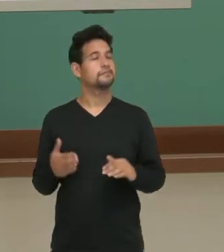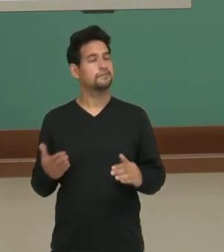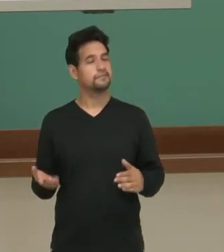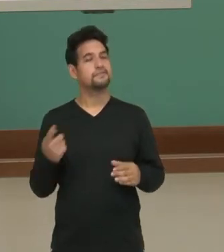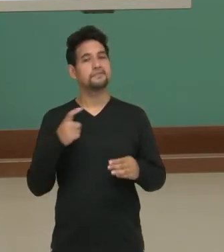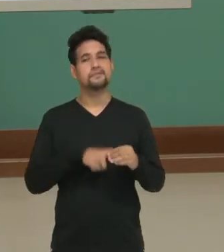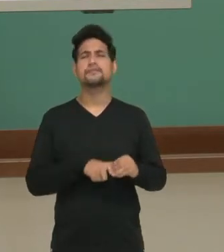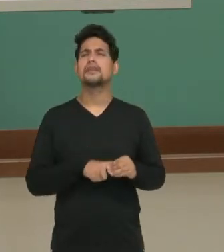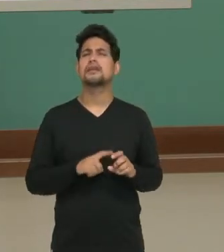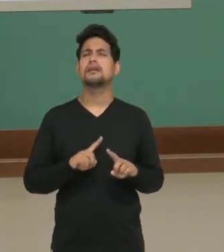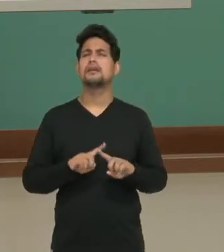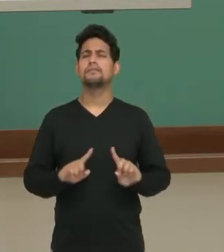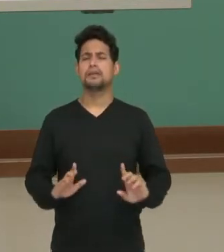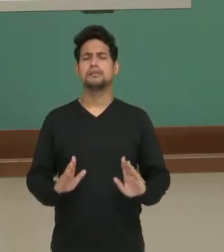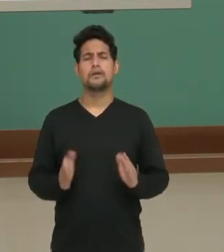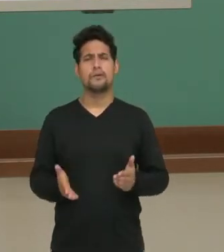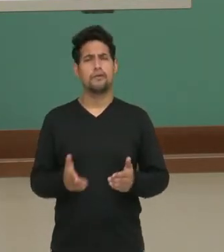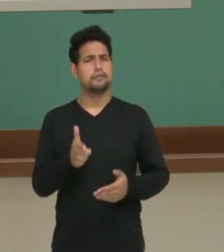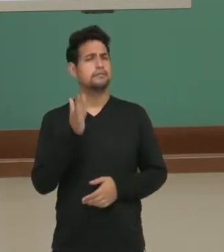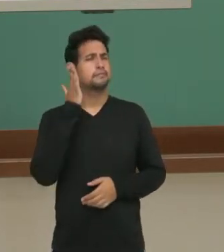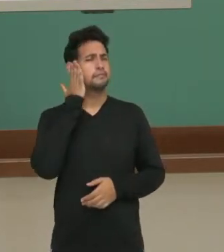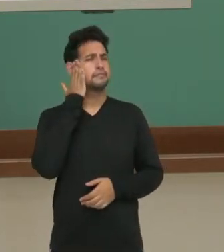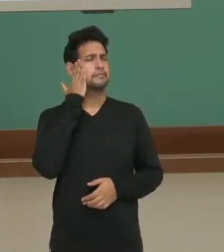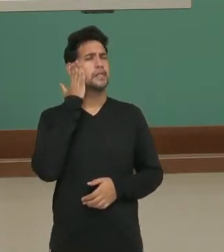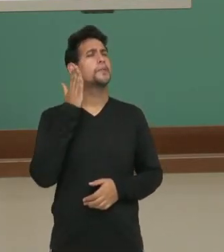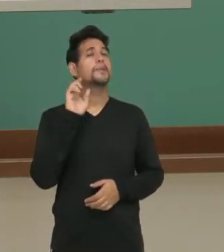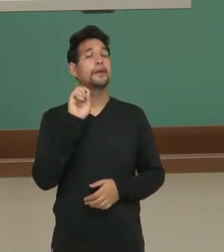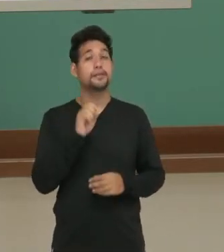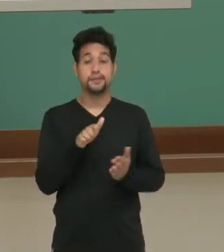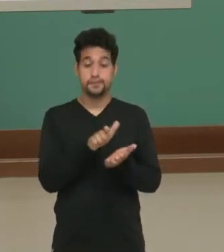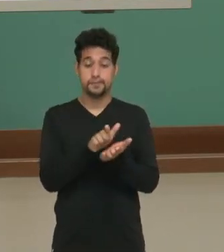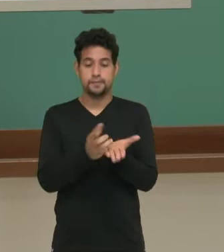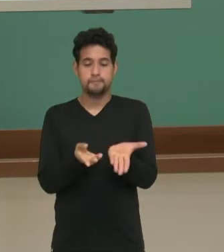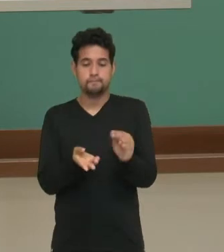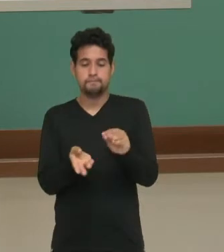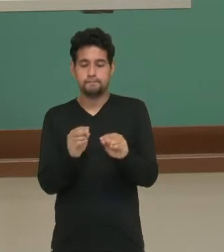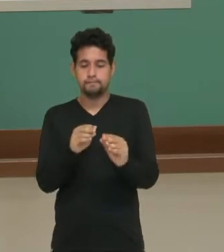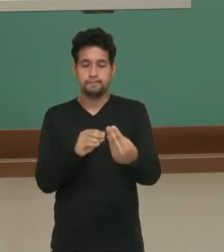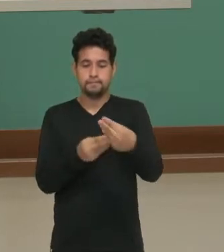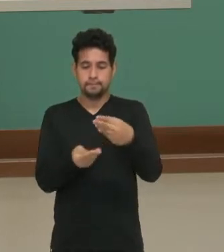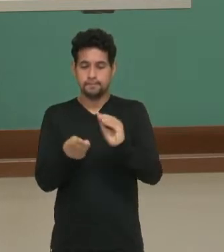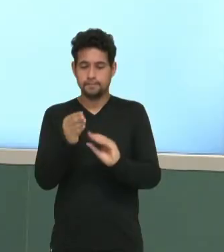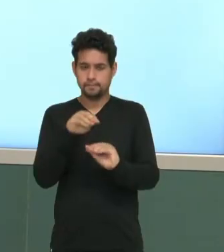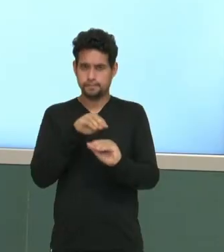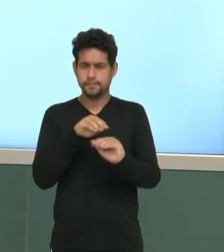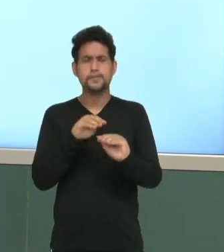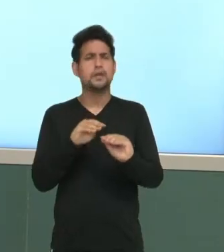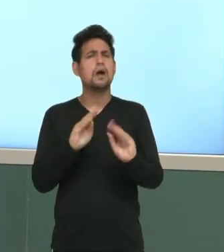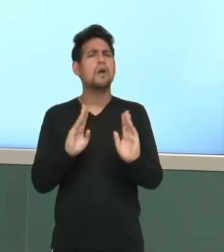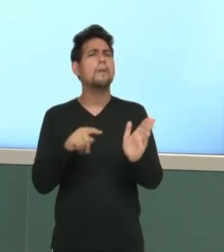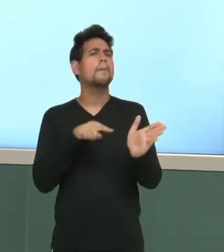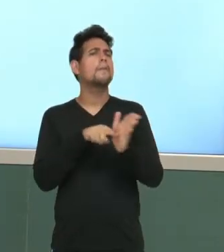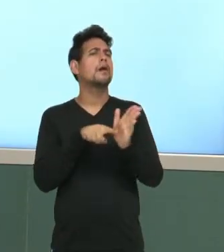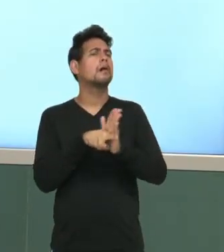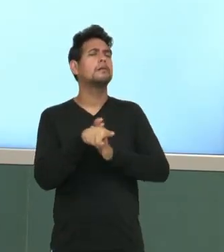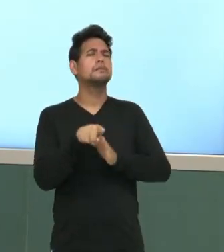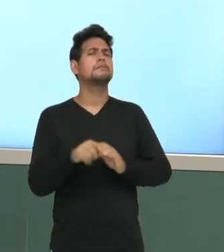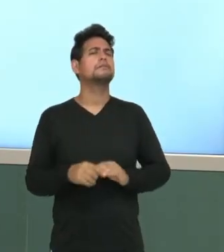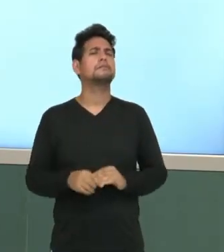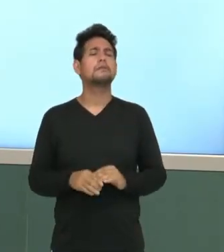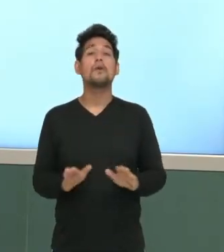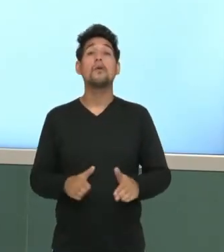Retornamos. E agora que você já sabe que essas dobraduras são feitas de papel, eu pergunto para você: qual